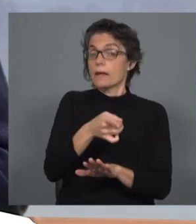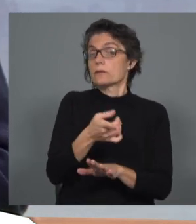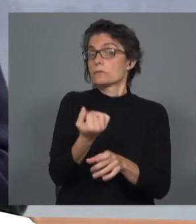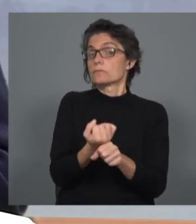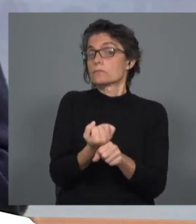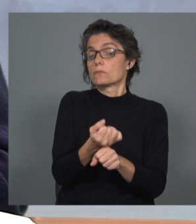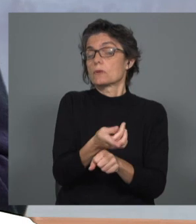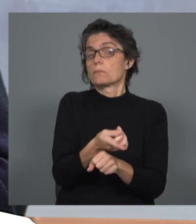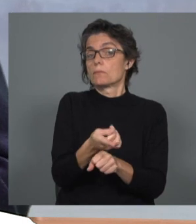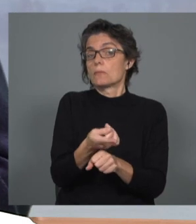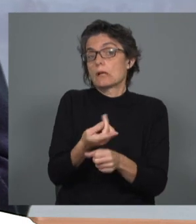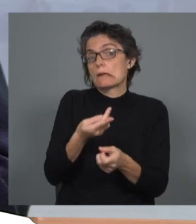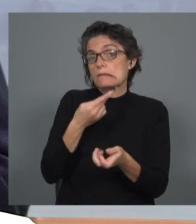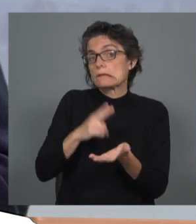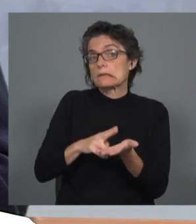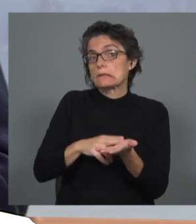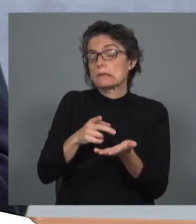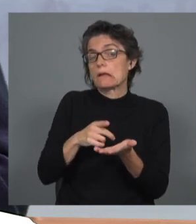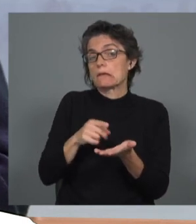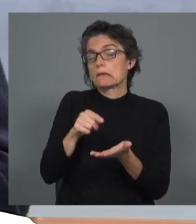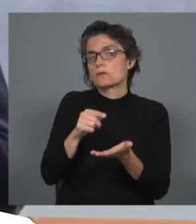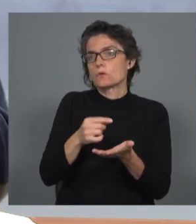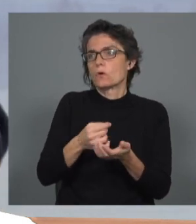trabalho que não é dar